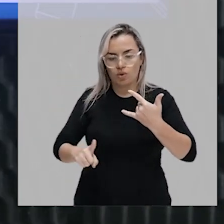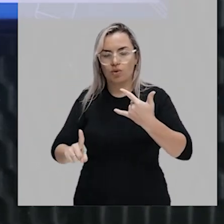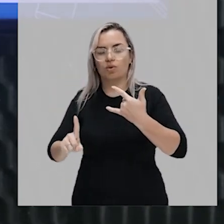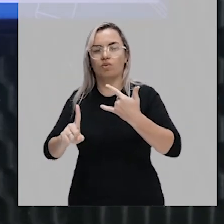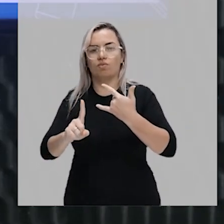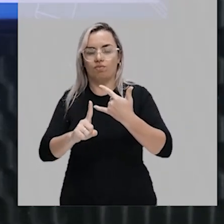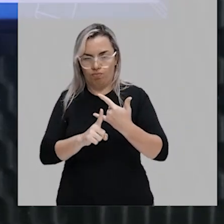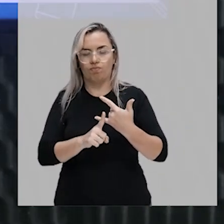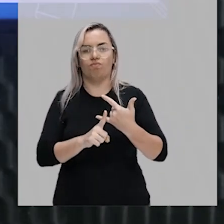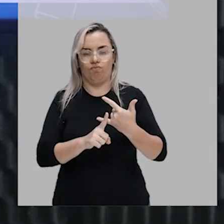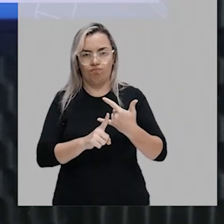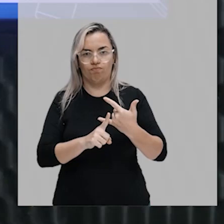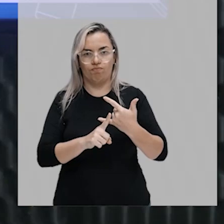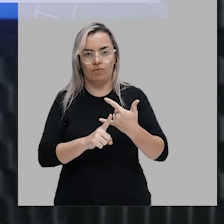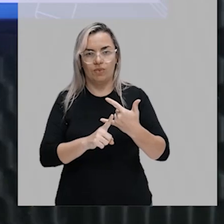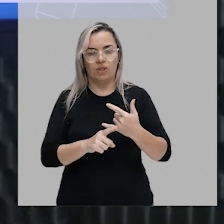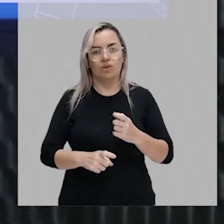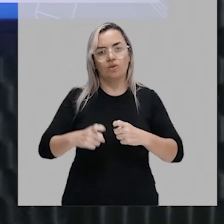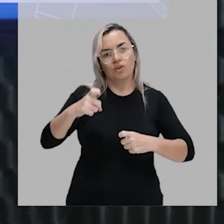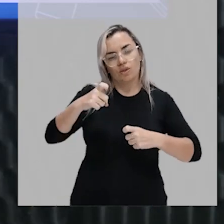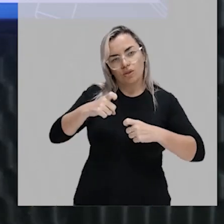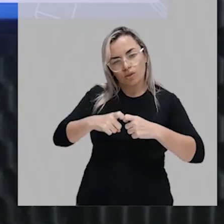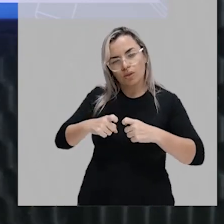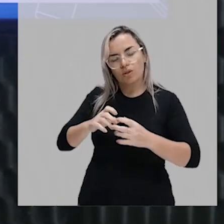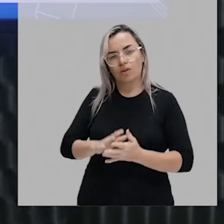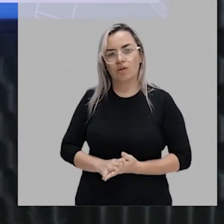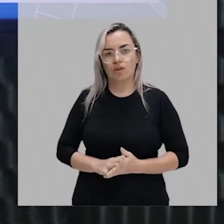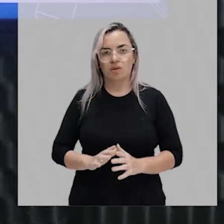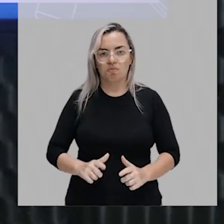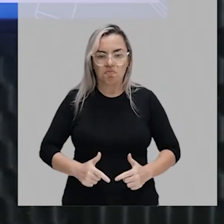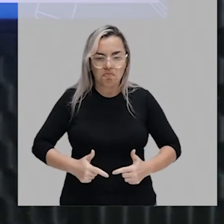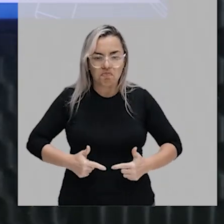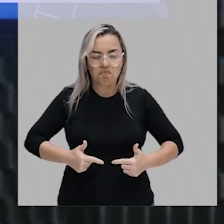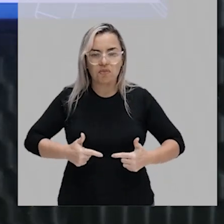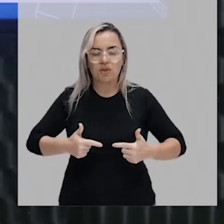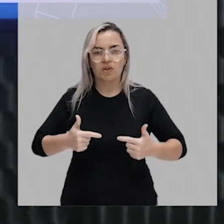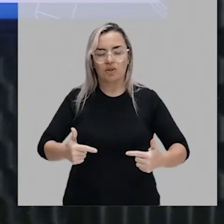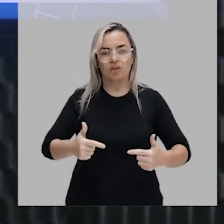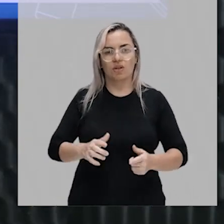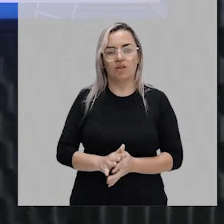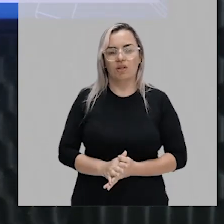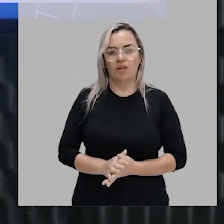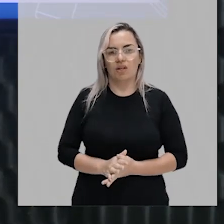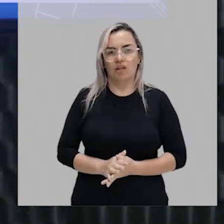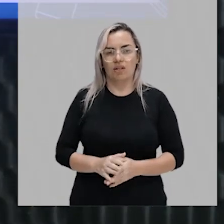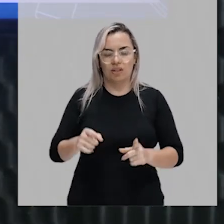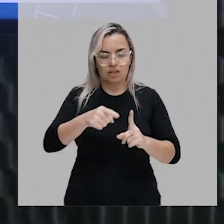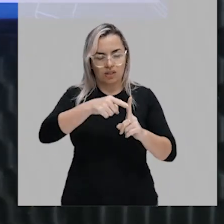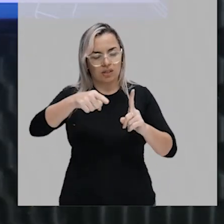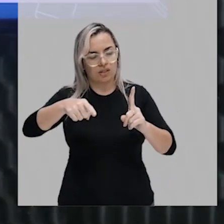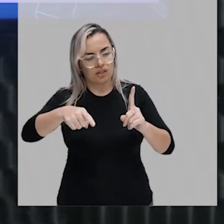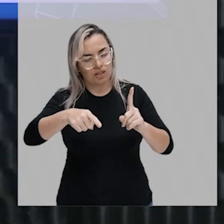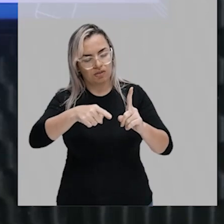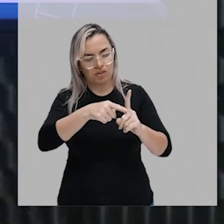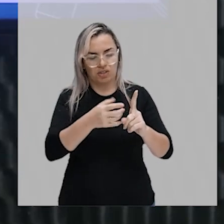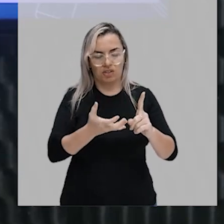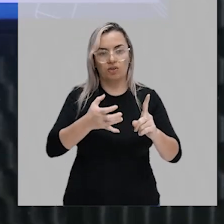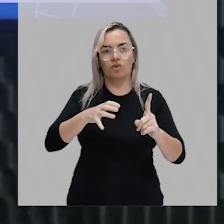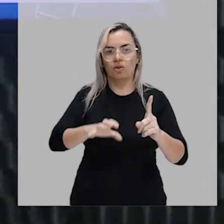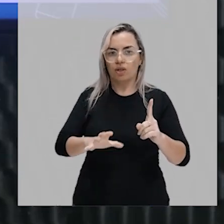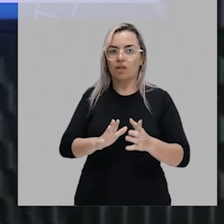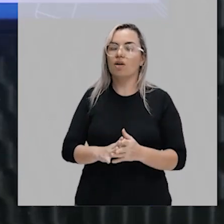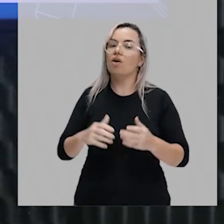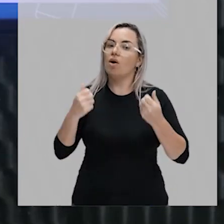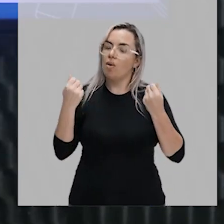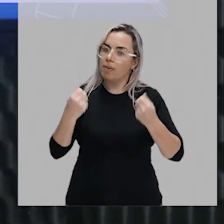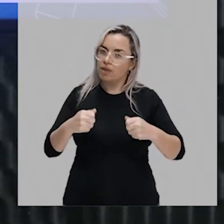Até mesmo para tentar lutar contra essas gravidezes indesejadas, ok? Eu